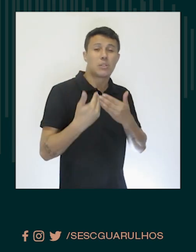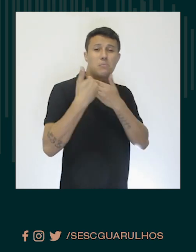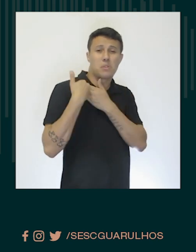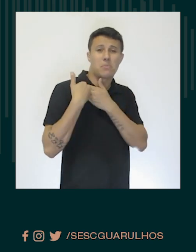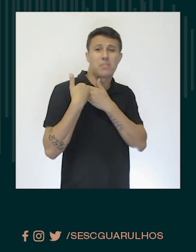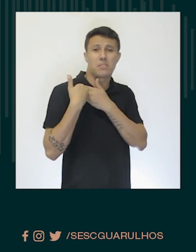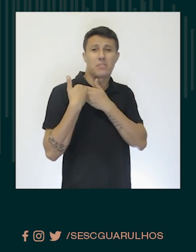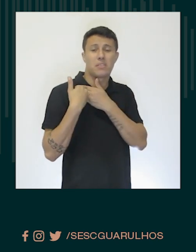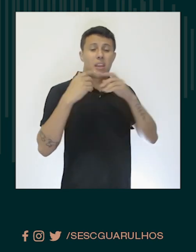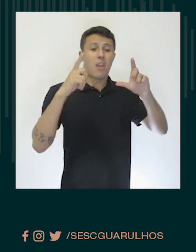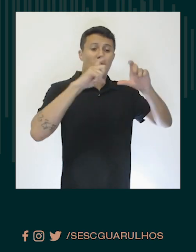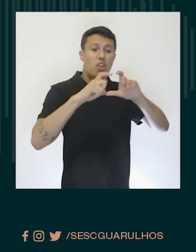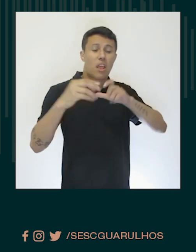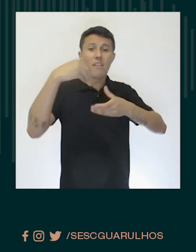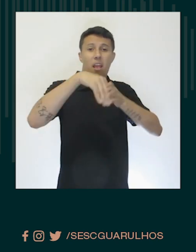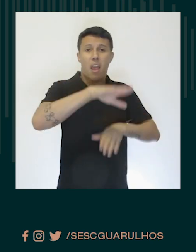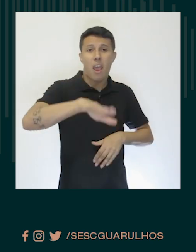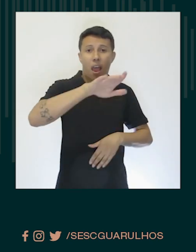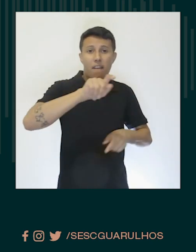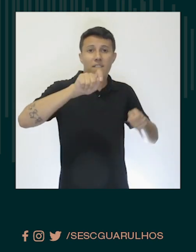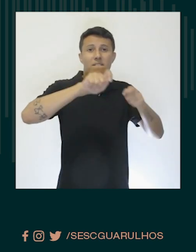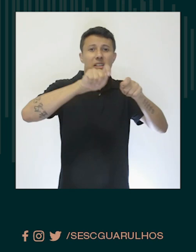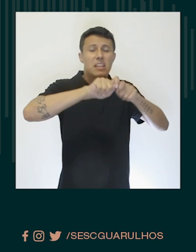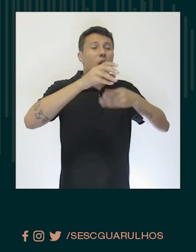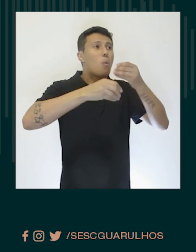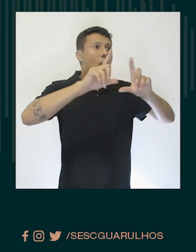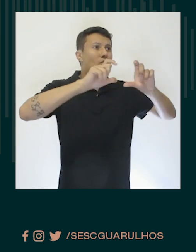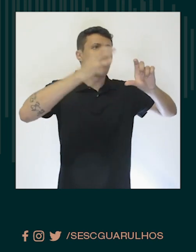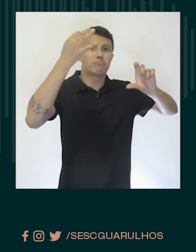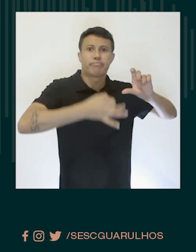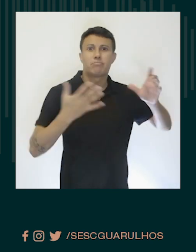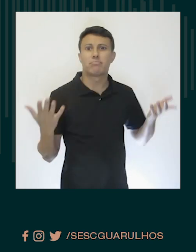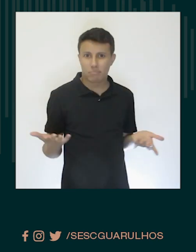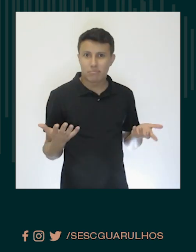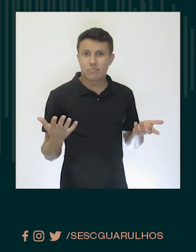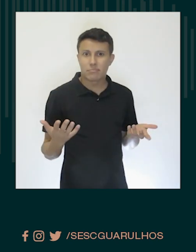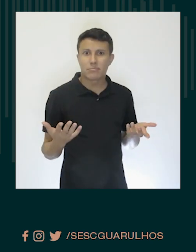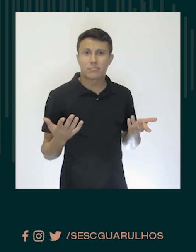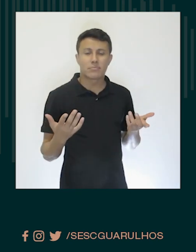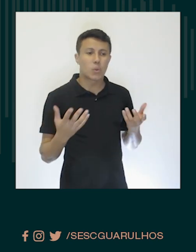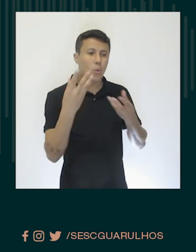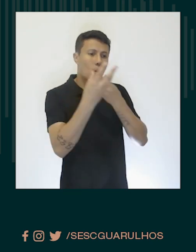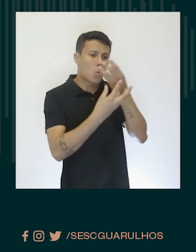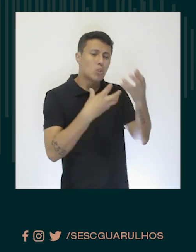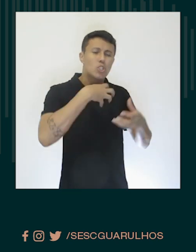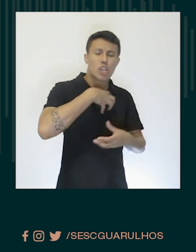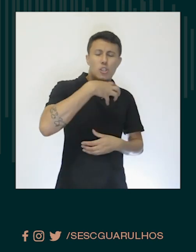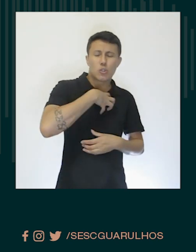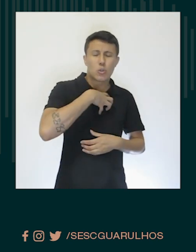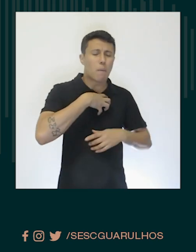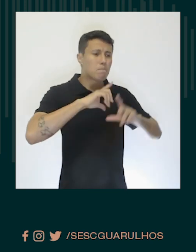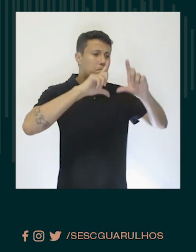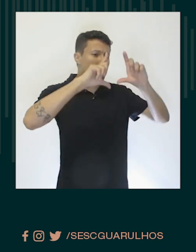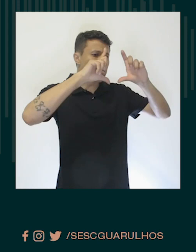da fotografia é fazer a foto, né? E a forma como a foto